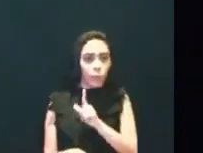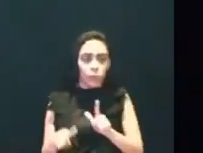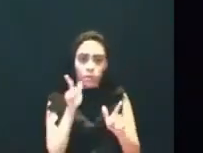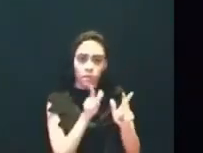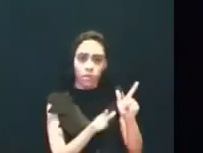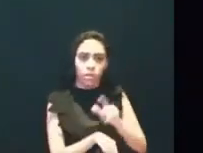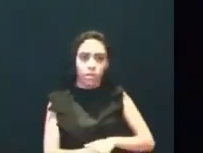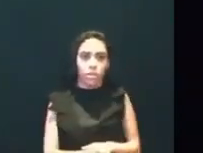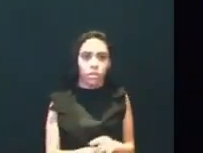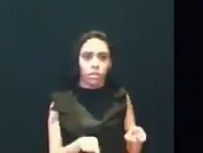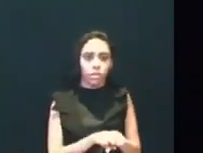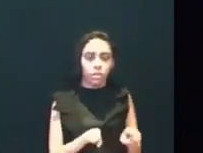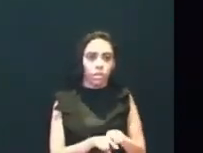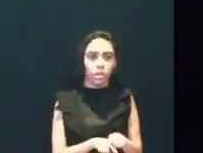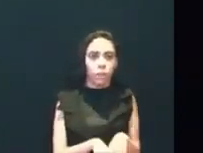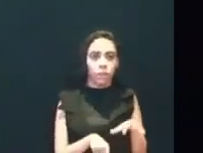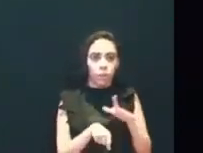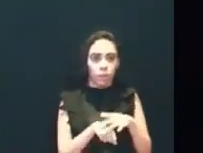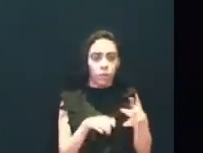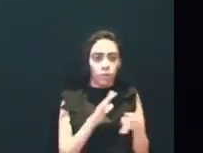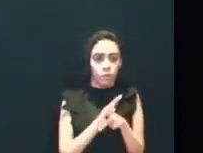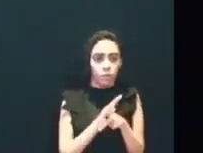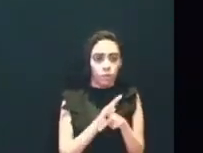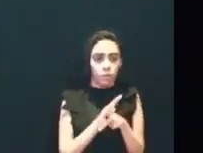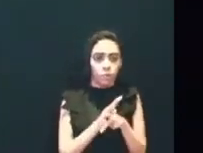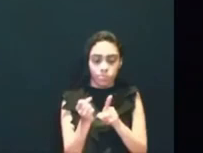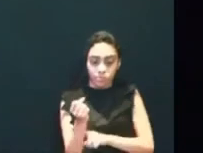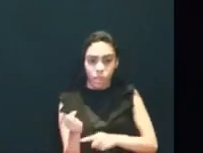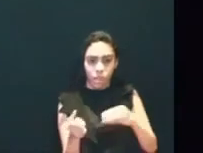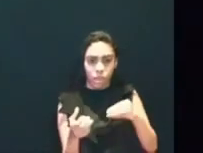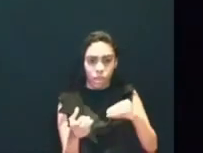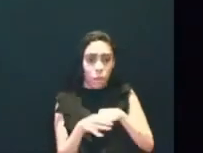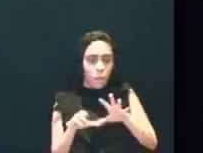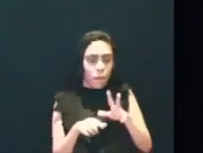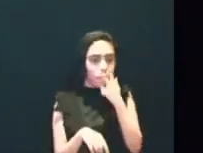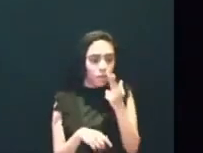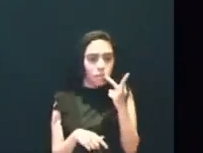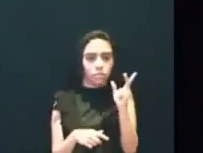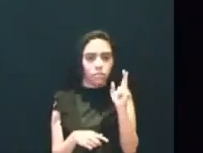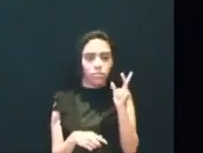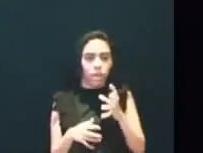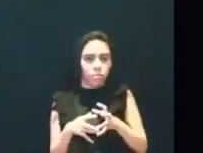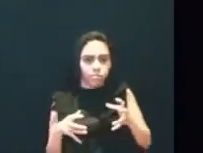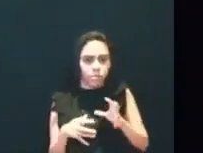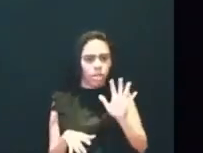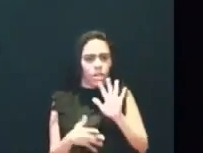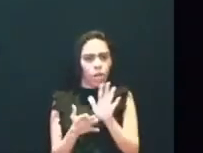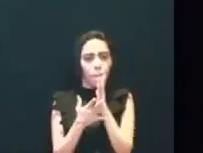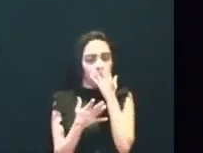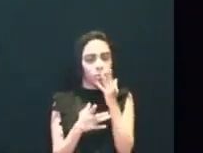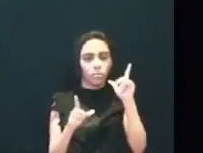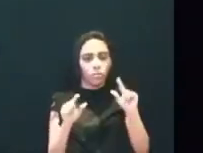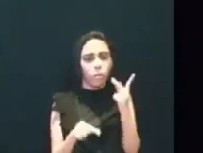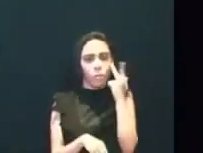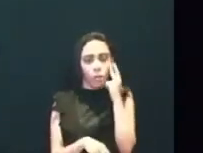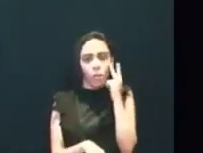tem detecção da doença no sangue, na medula, mas ela não aumenta. Então, é uma remissão molecular de um